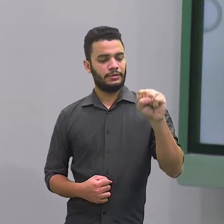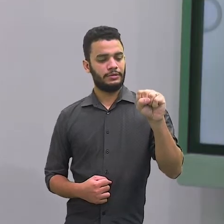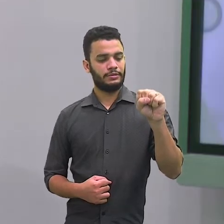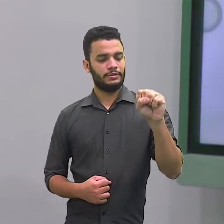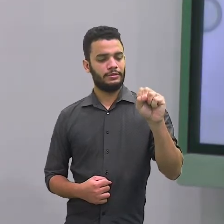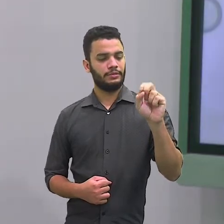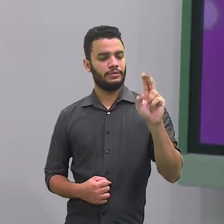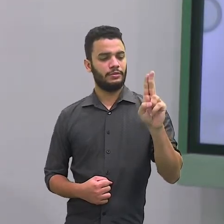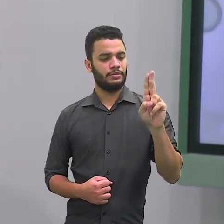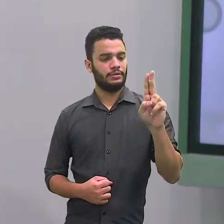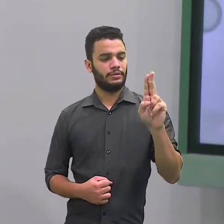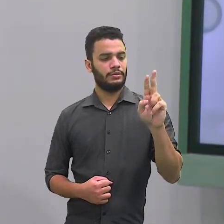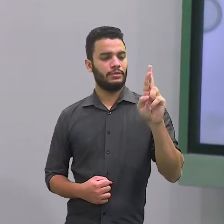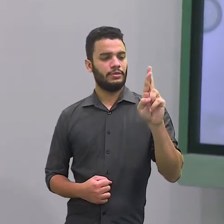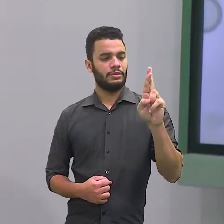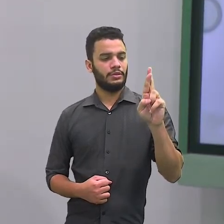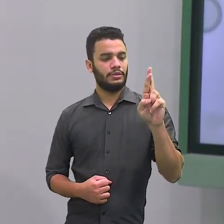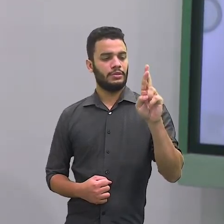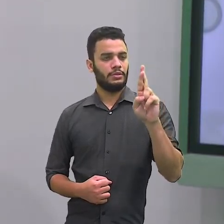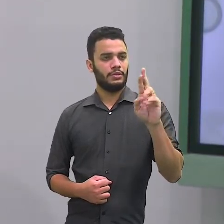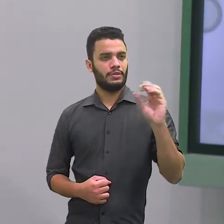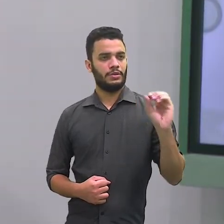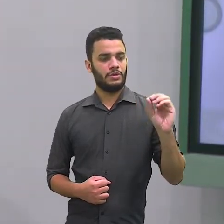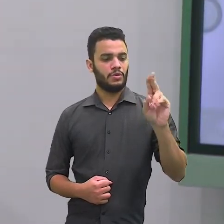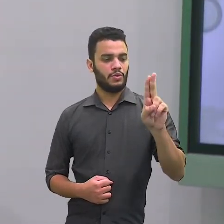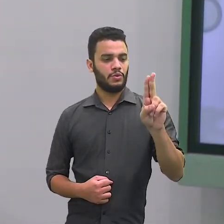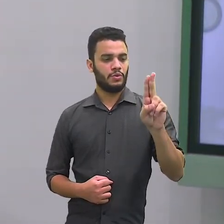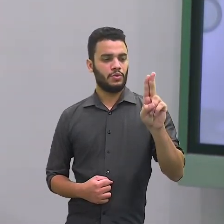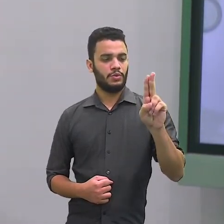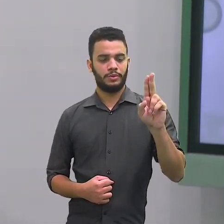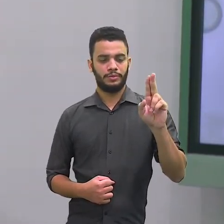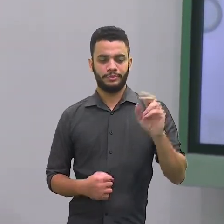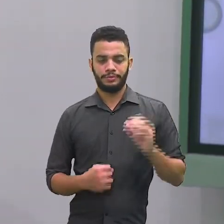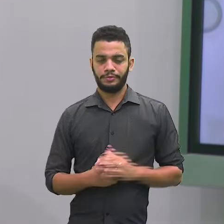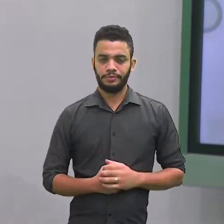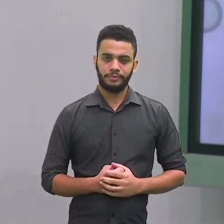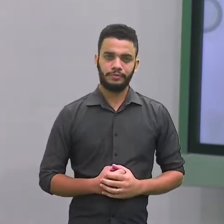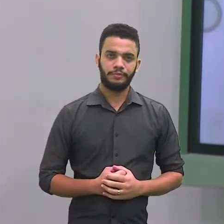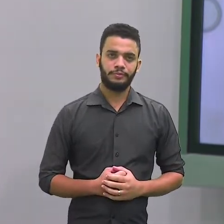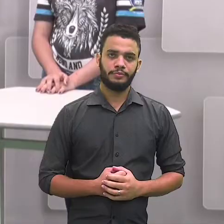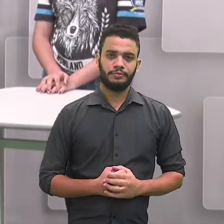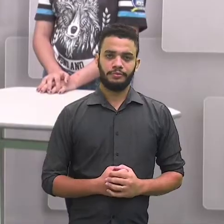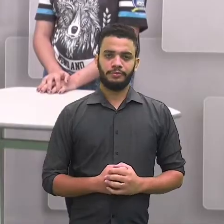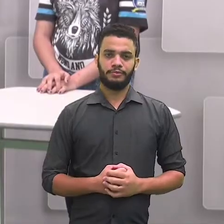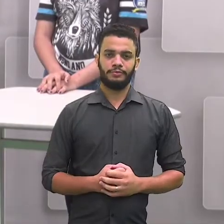S U R R O. Sussurrou.